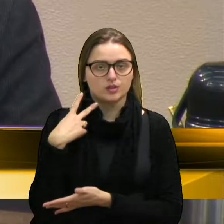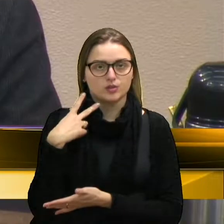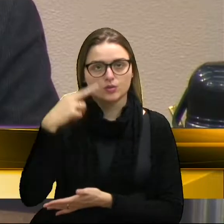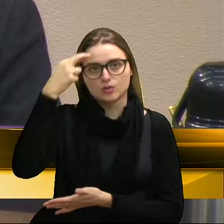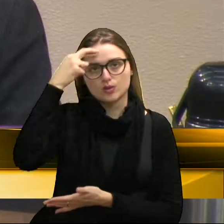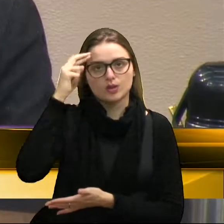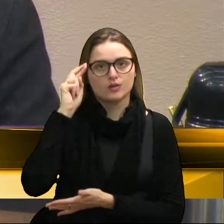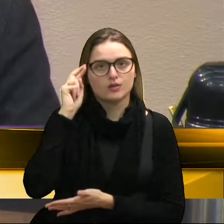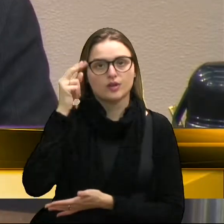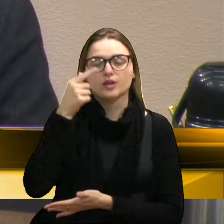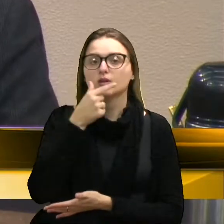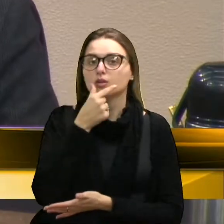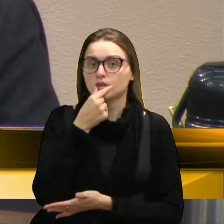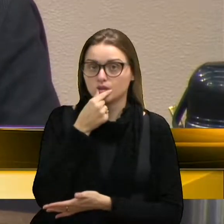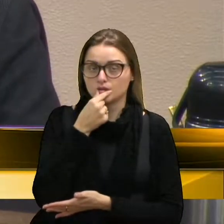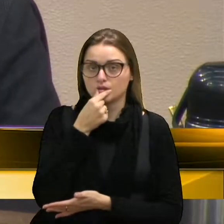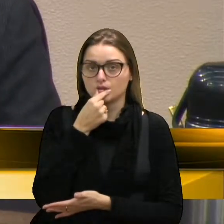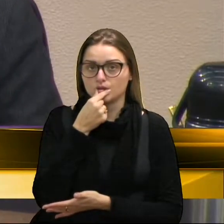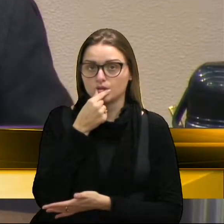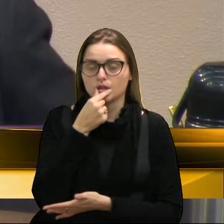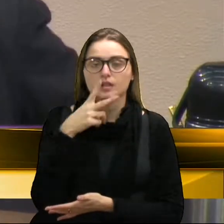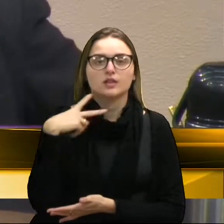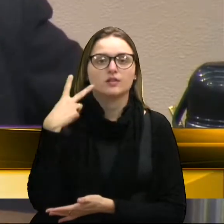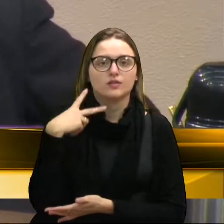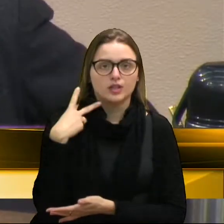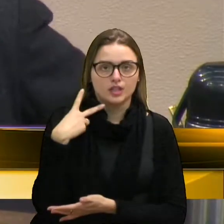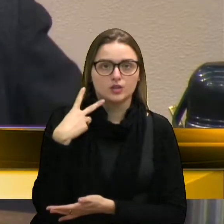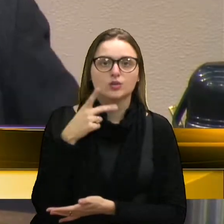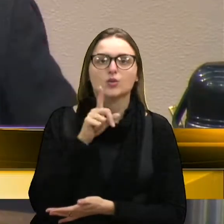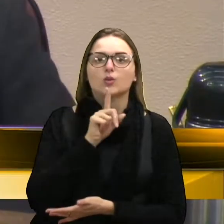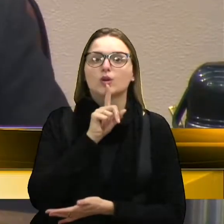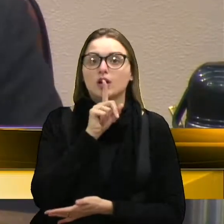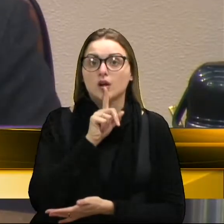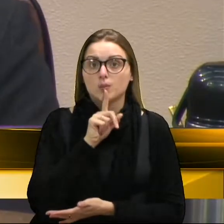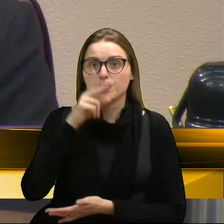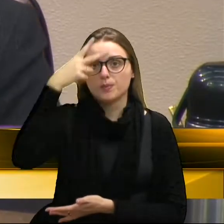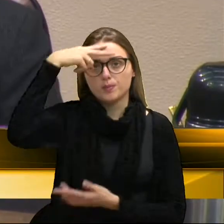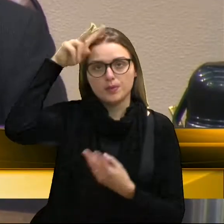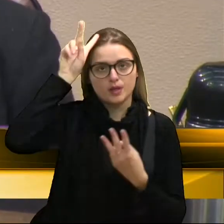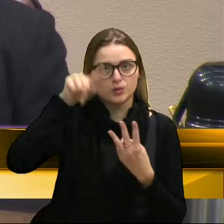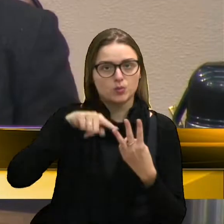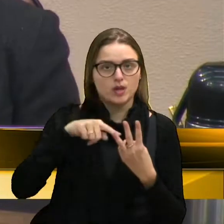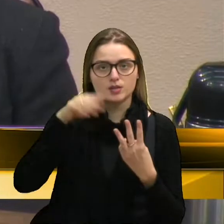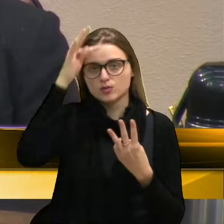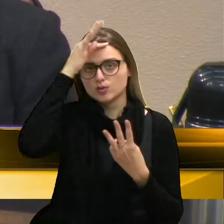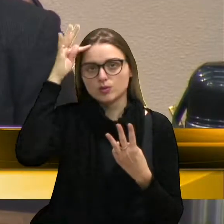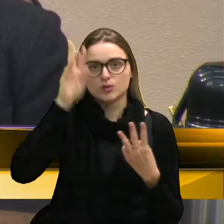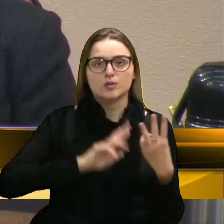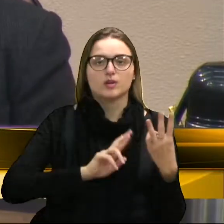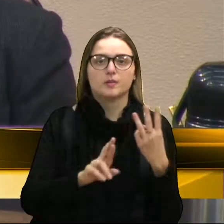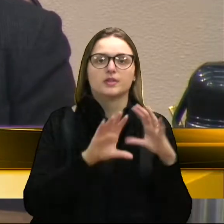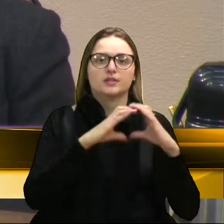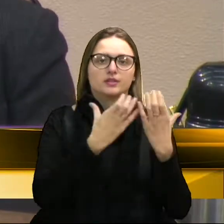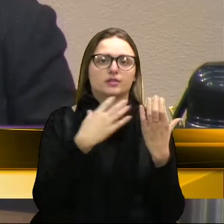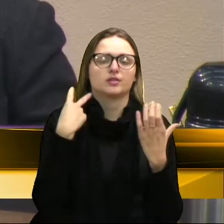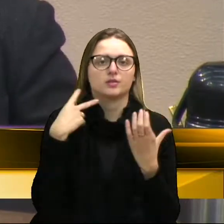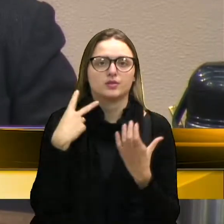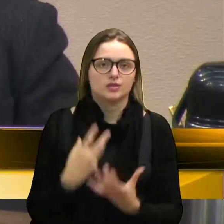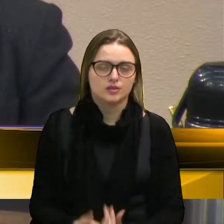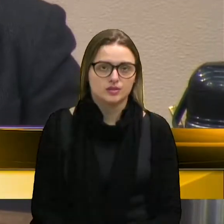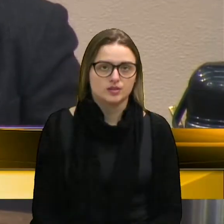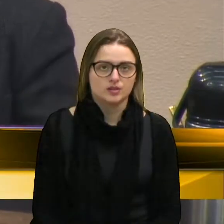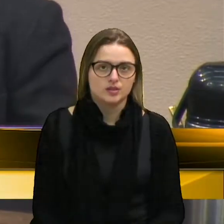Rafael Bueno e Rodrigo Beltrão, e vereadores Alberto Meneguzzi, Edson da Rosa e Gustavo Toigo em representação.